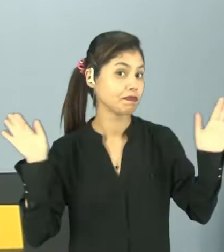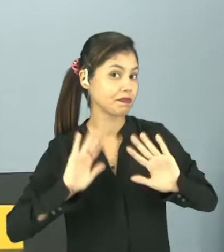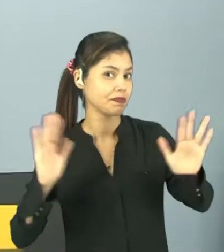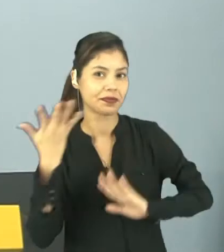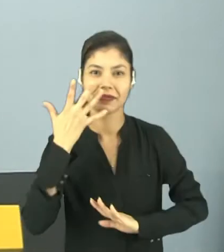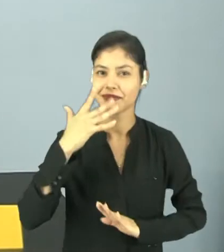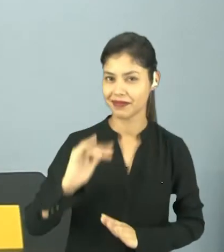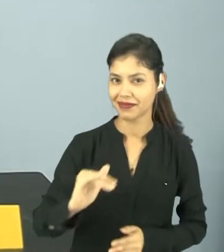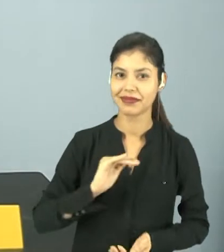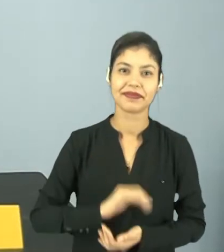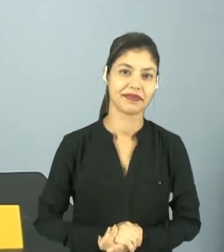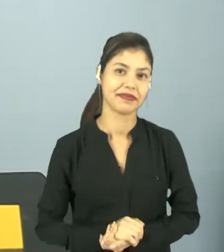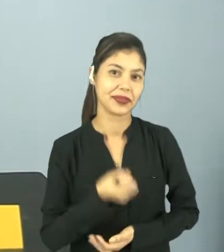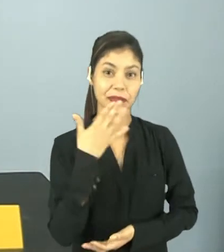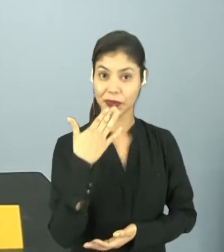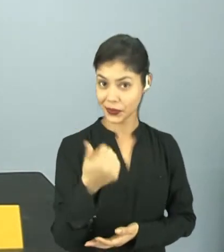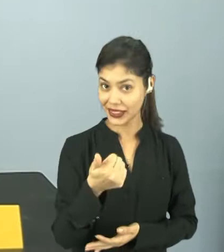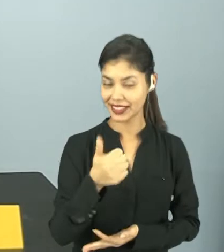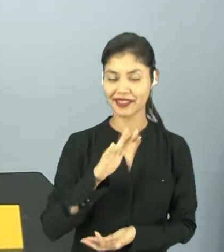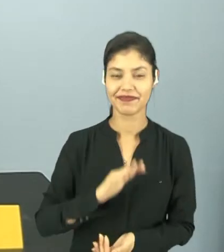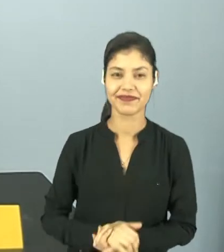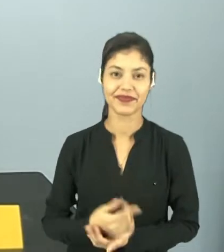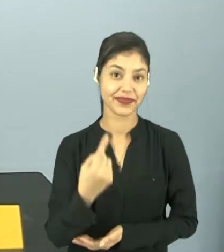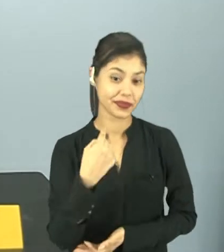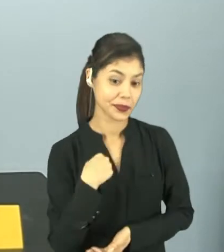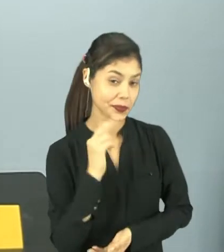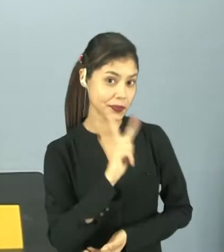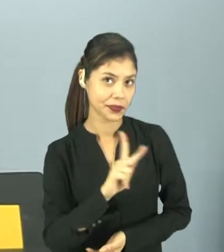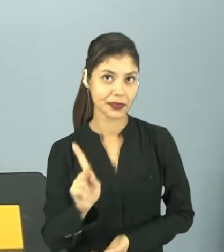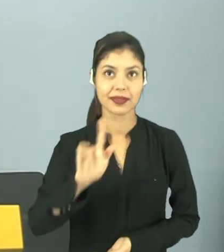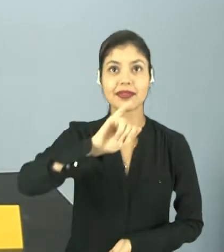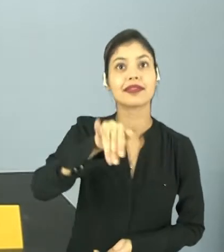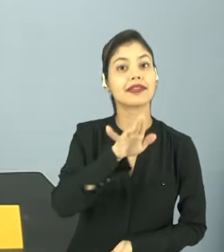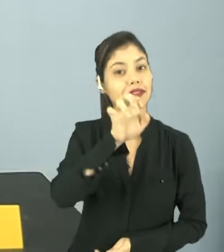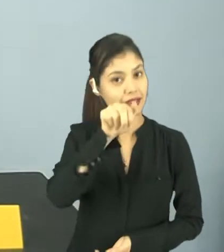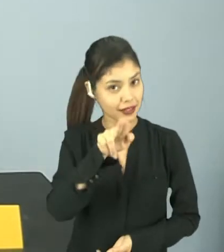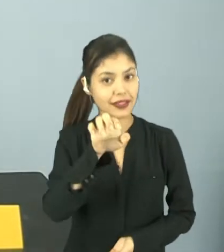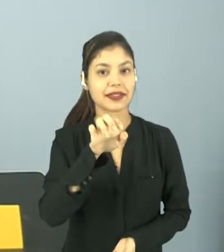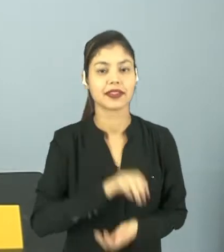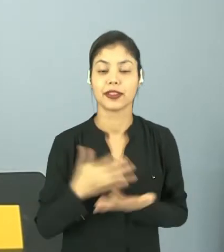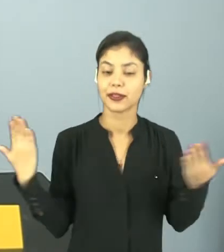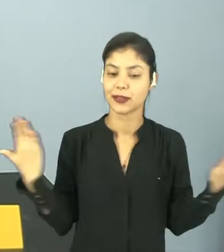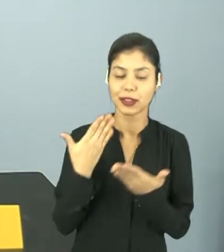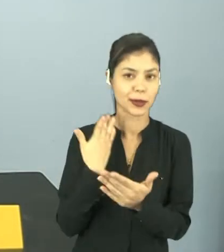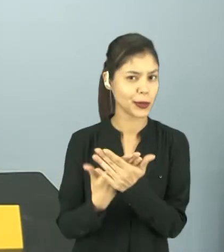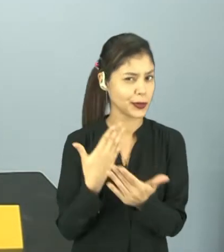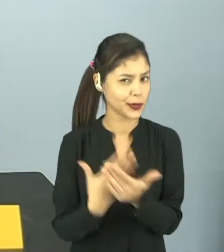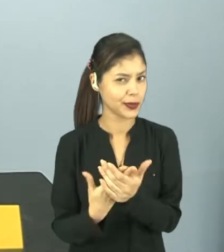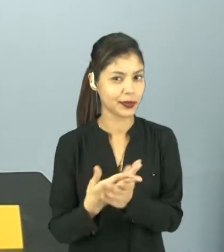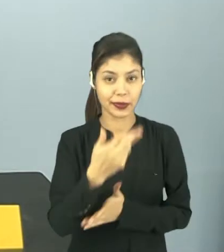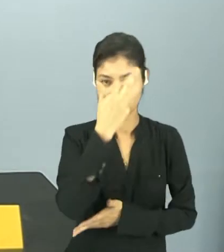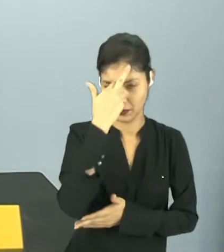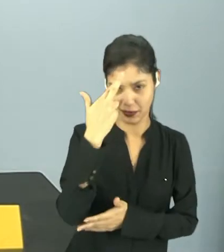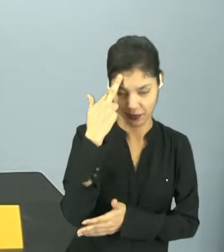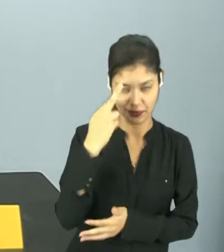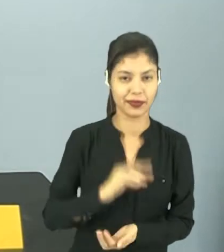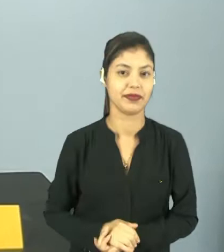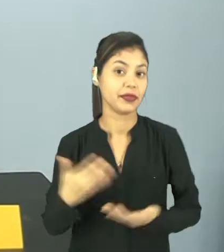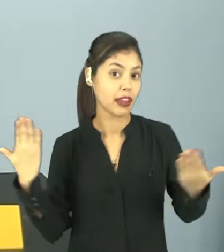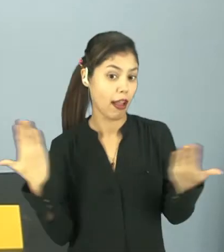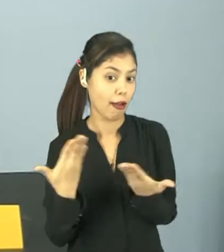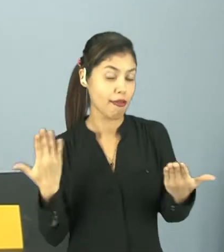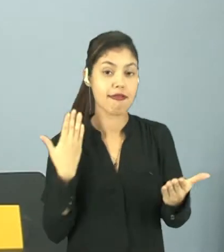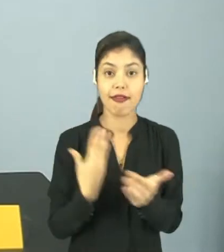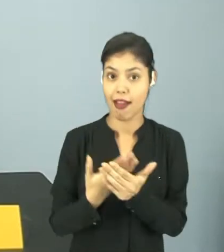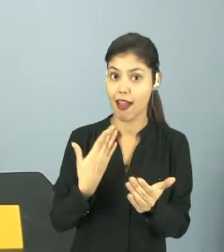Olá, crianças! Tudo bem? Eu sou a professora Jeane. Hoje nós vamos estudar História. Na aula de